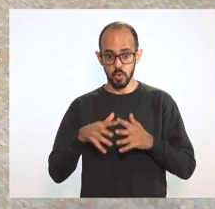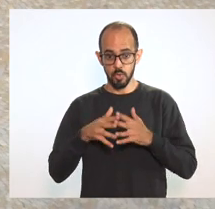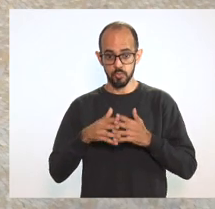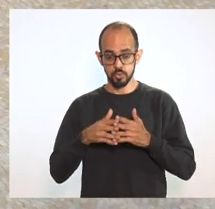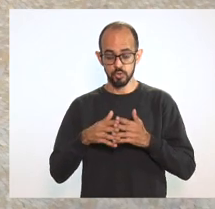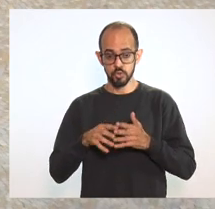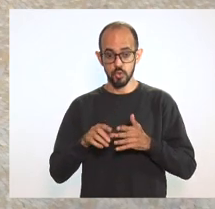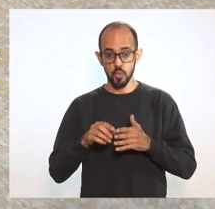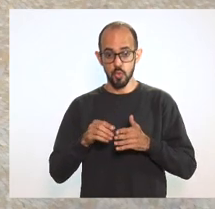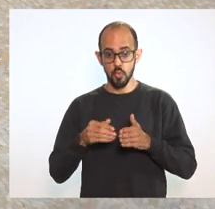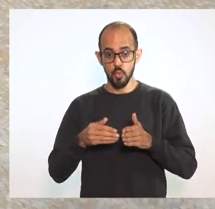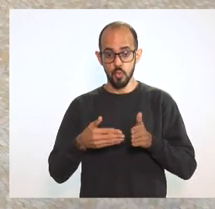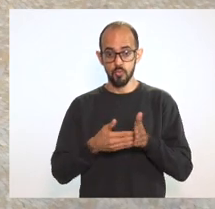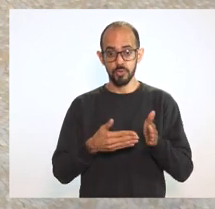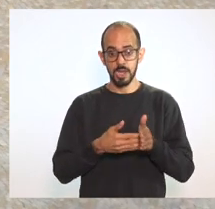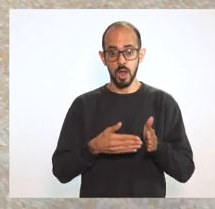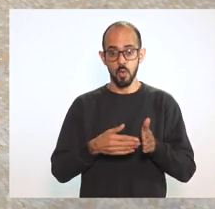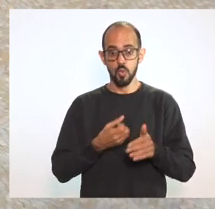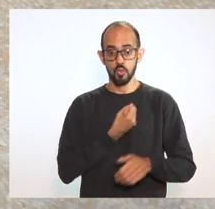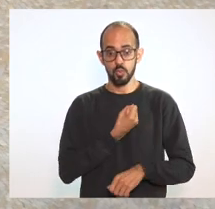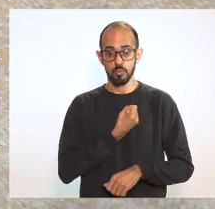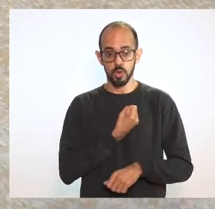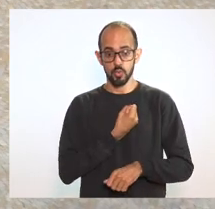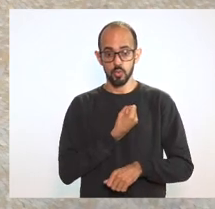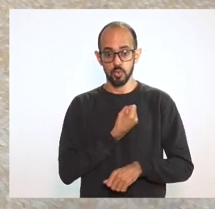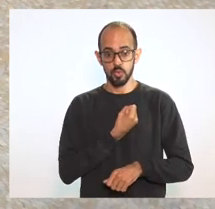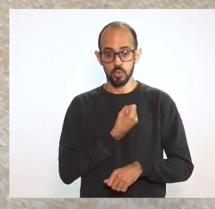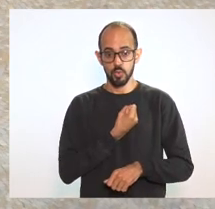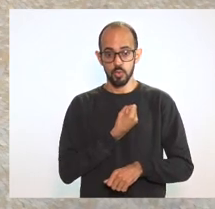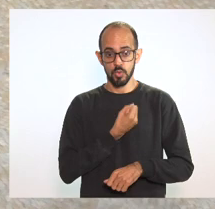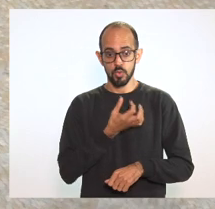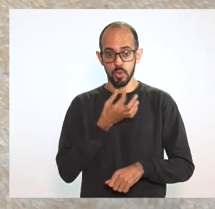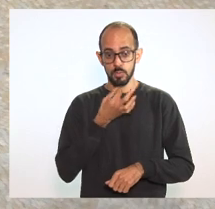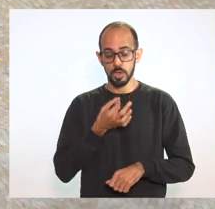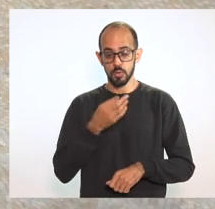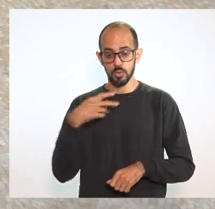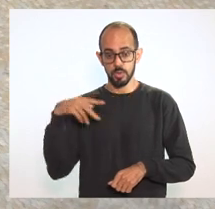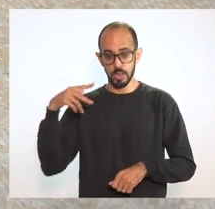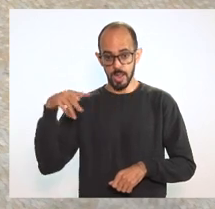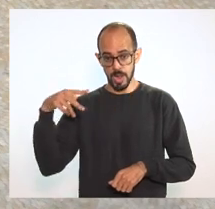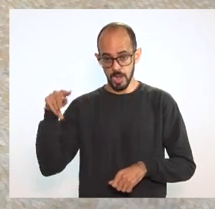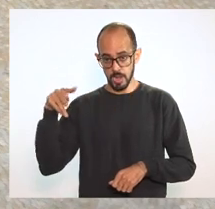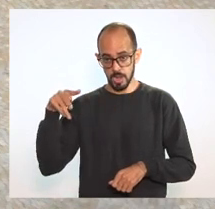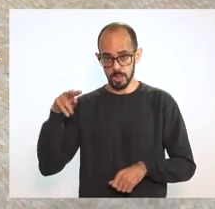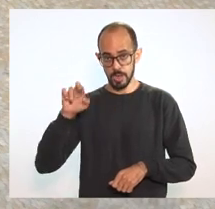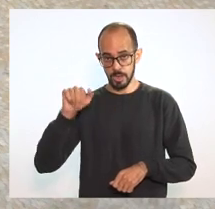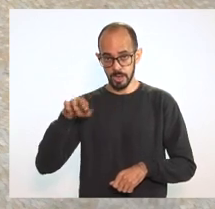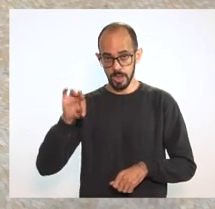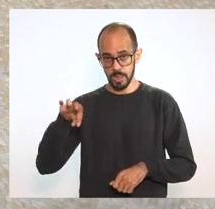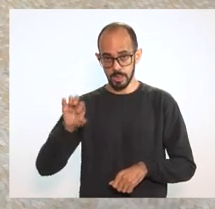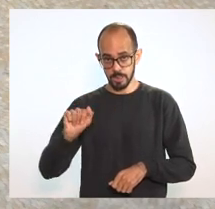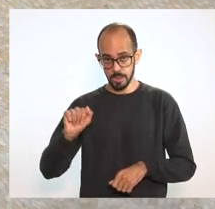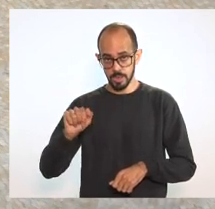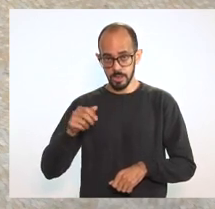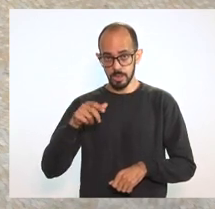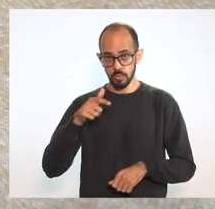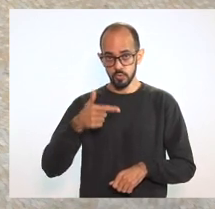número. O parecer, o dela, é remetendo à CCJ, porque o projeto que ela falou